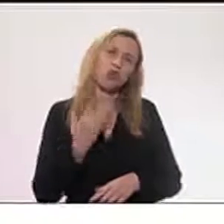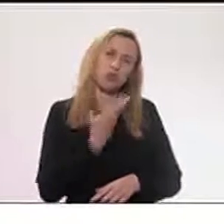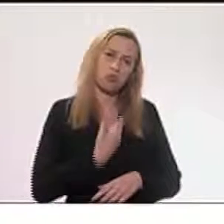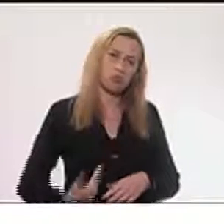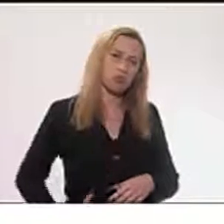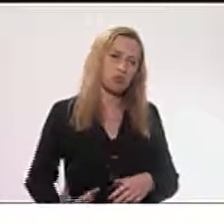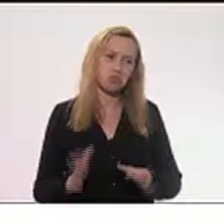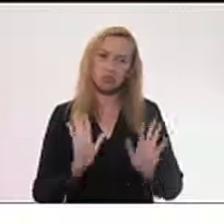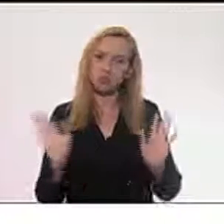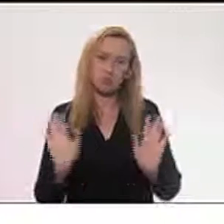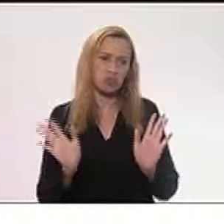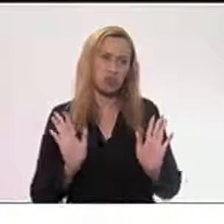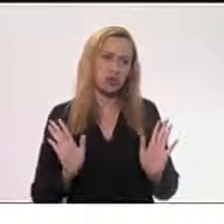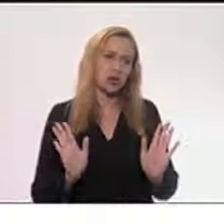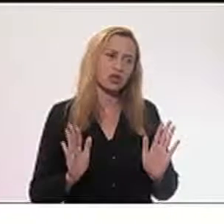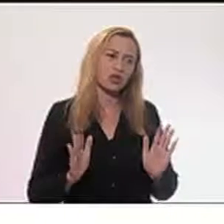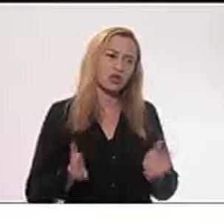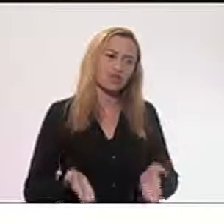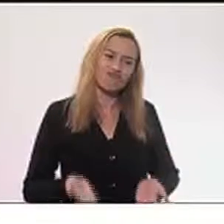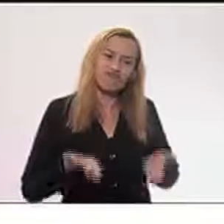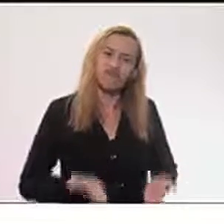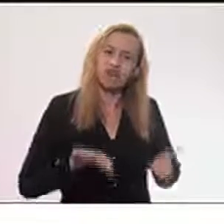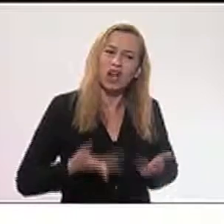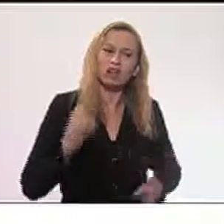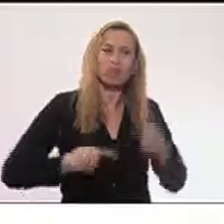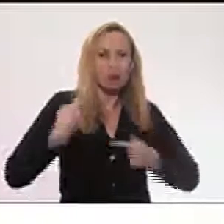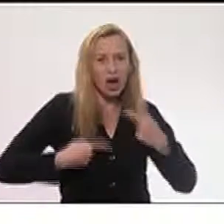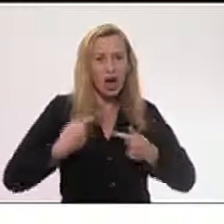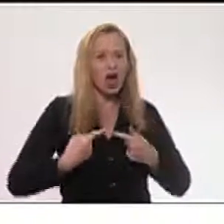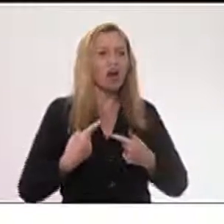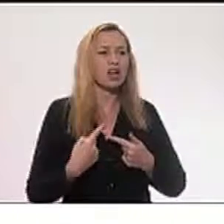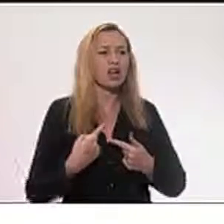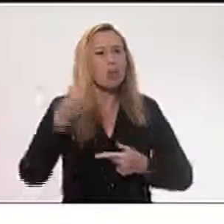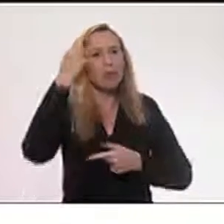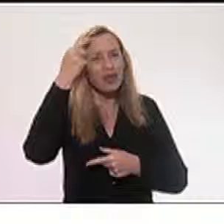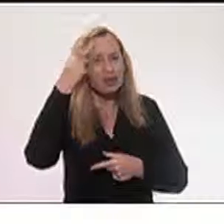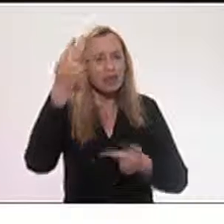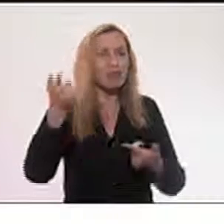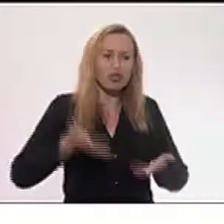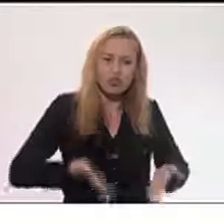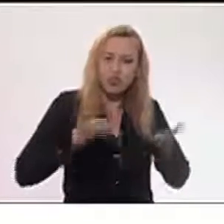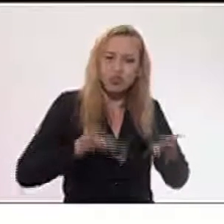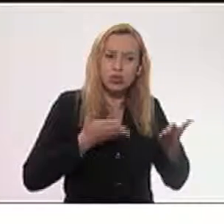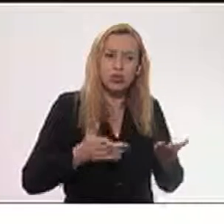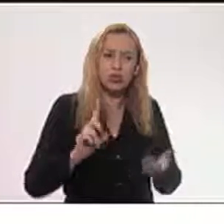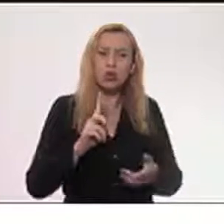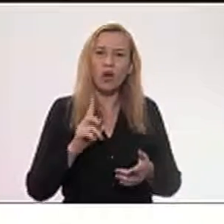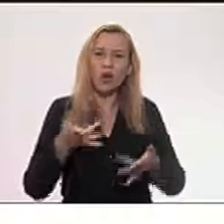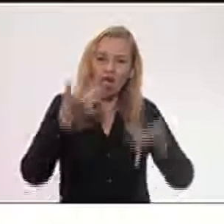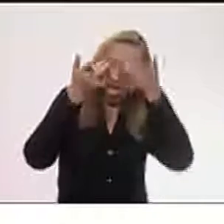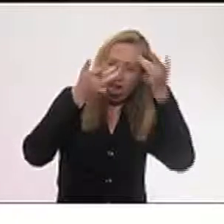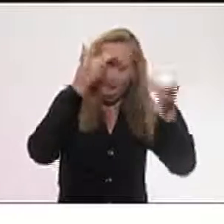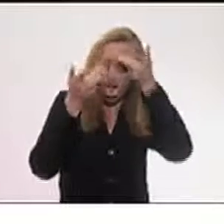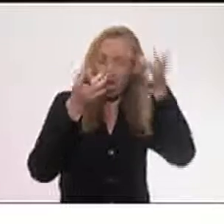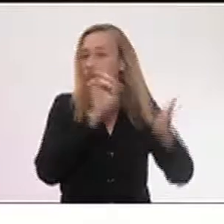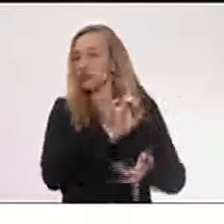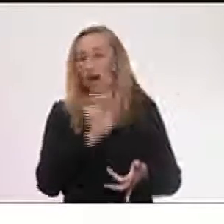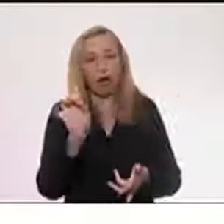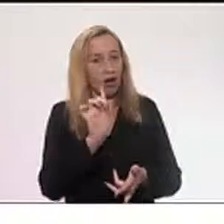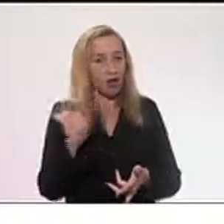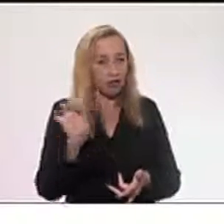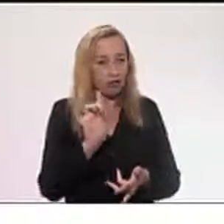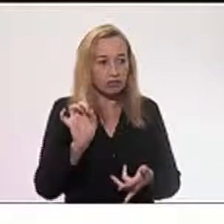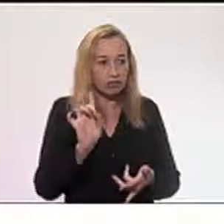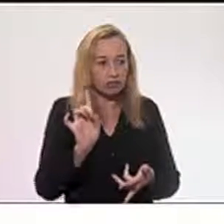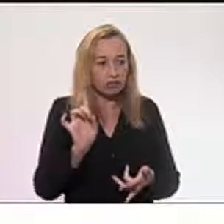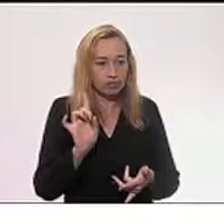têm por vocação estimular o debate, estimular o livre pensamento. Não é para fazer proselitismo, não. Qualquer proselitismo é